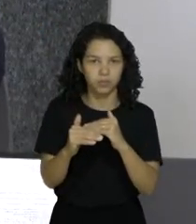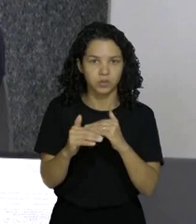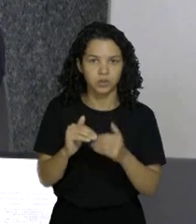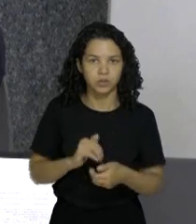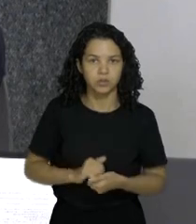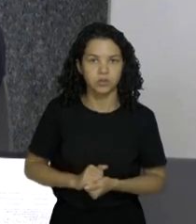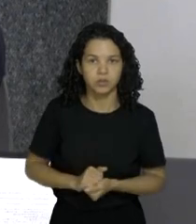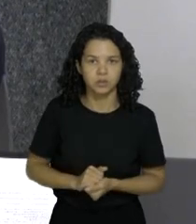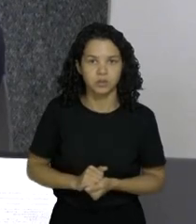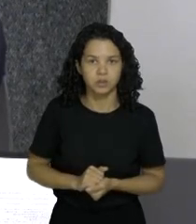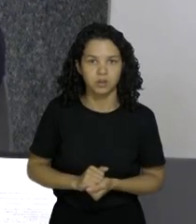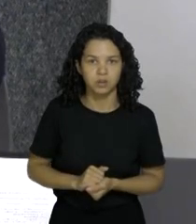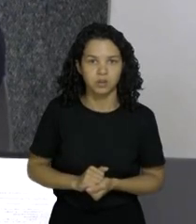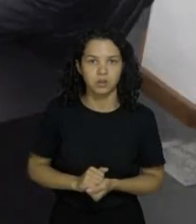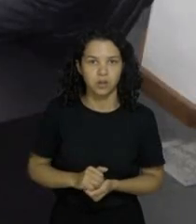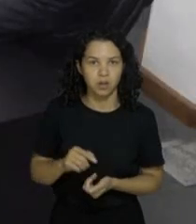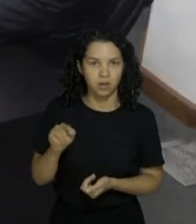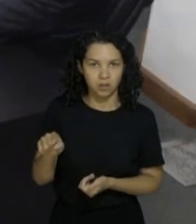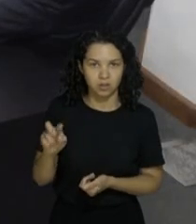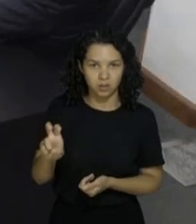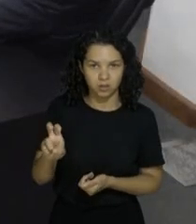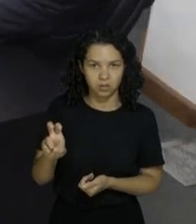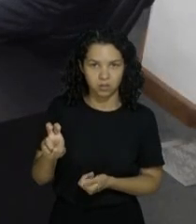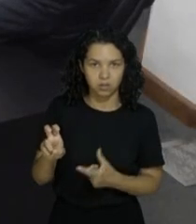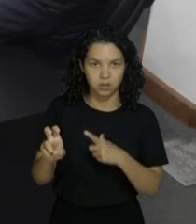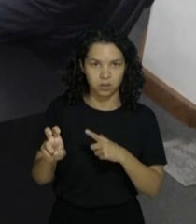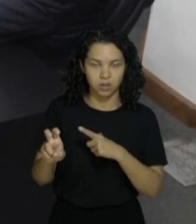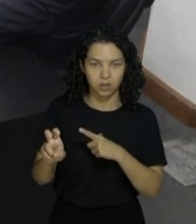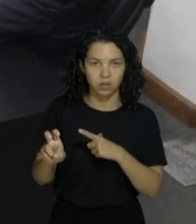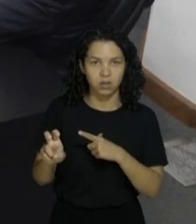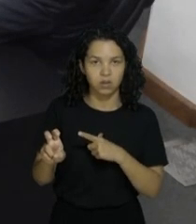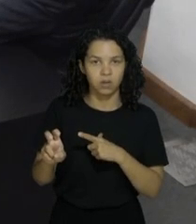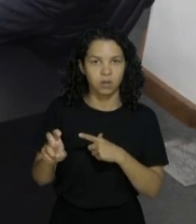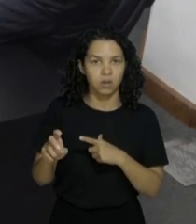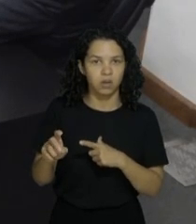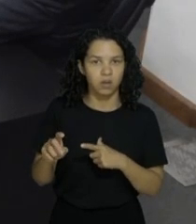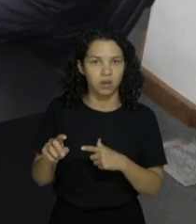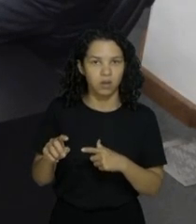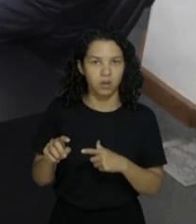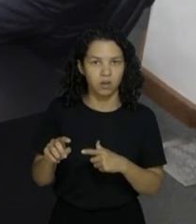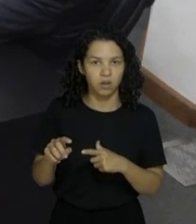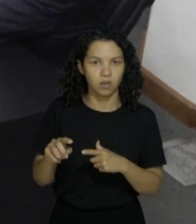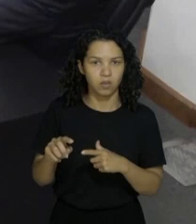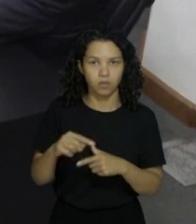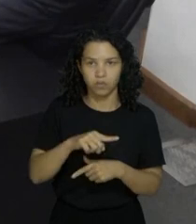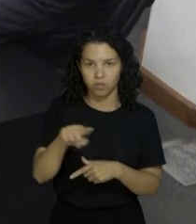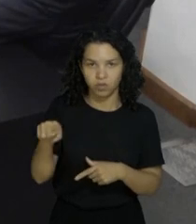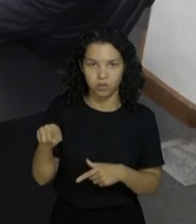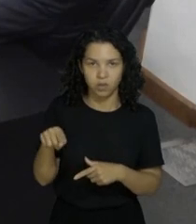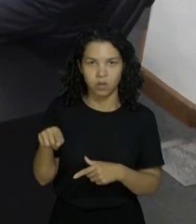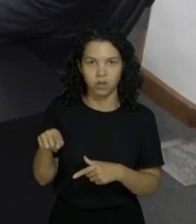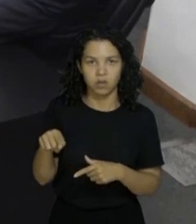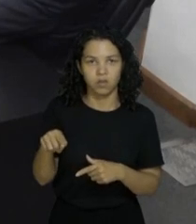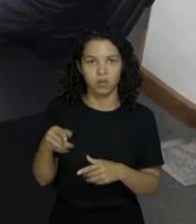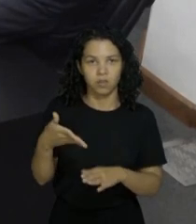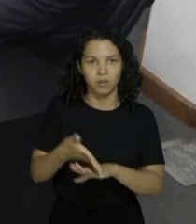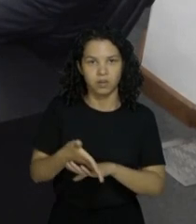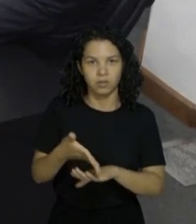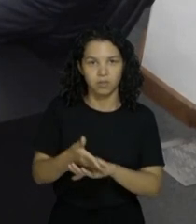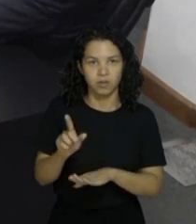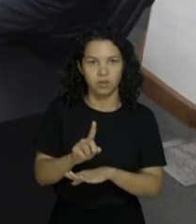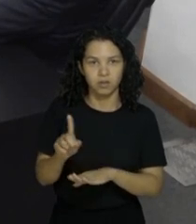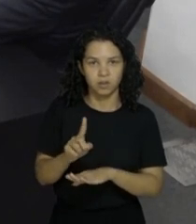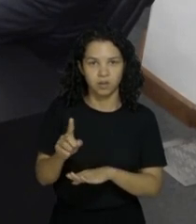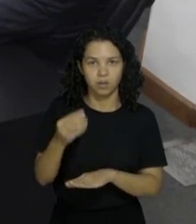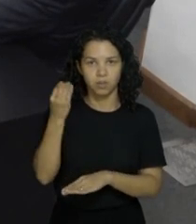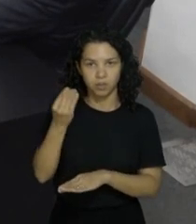na época né 2005 não tava não então nenhum né vocês não tiveram o privilégio de viver